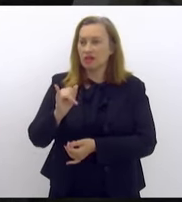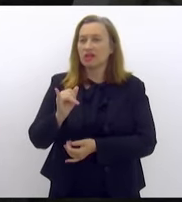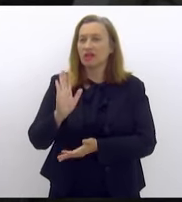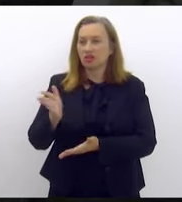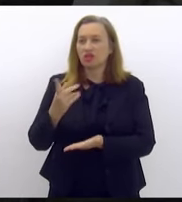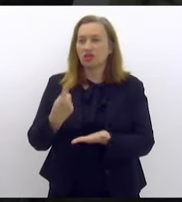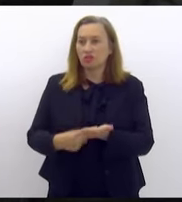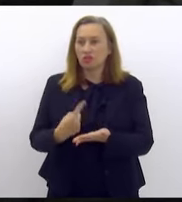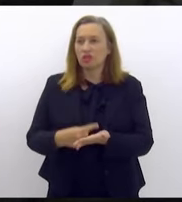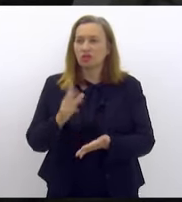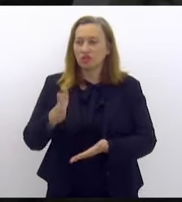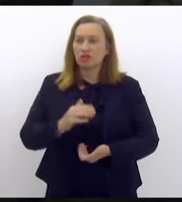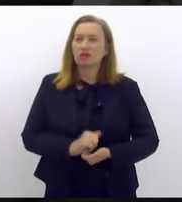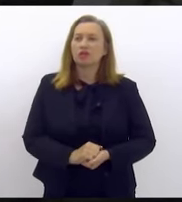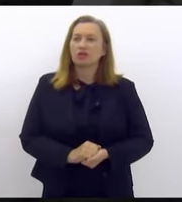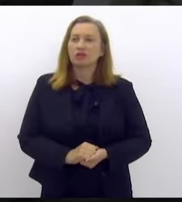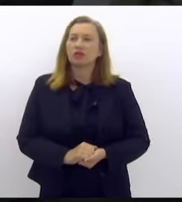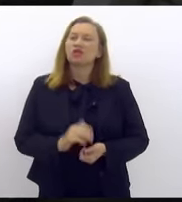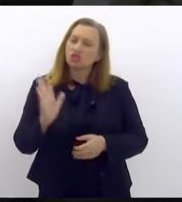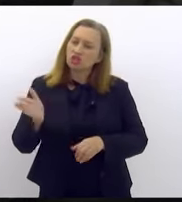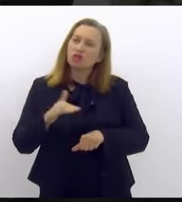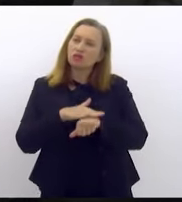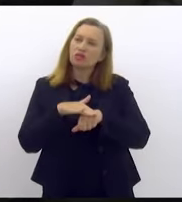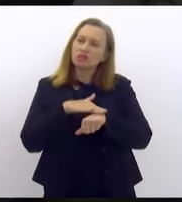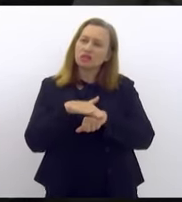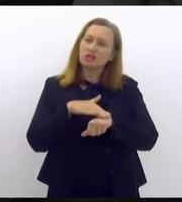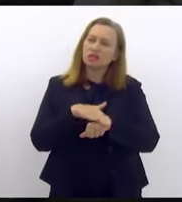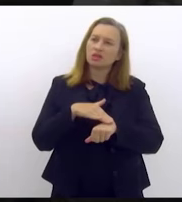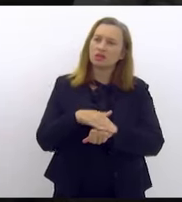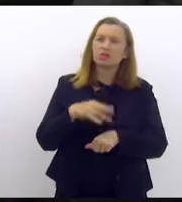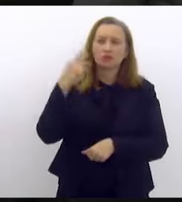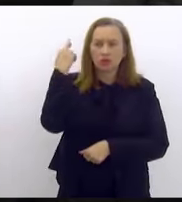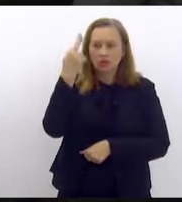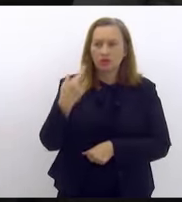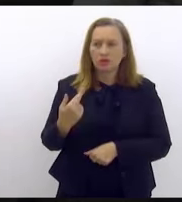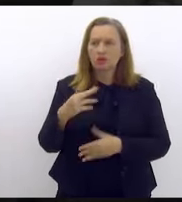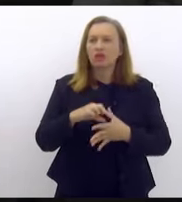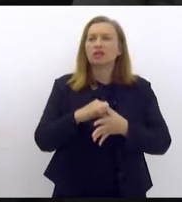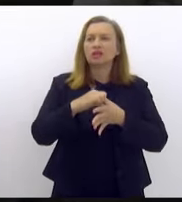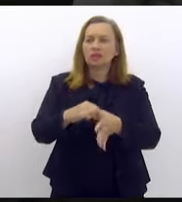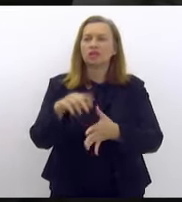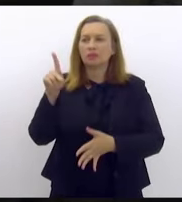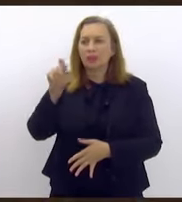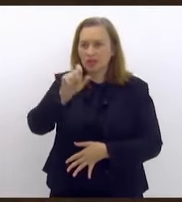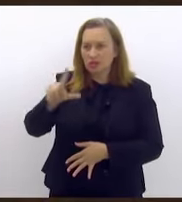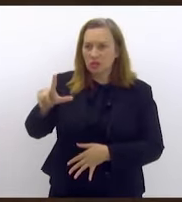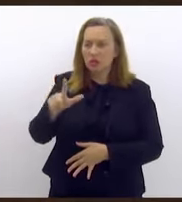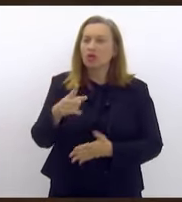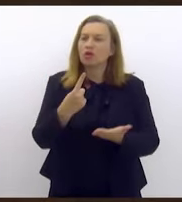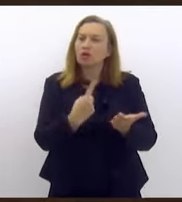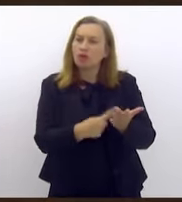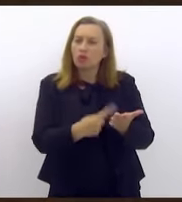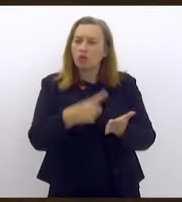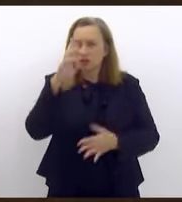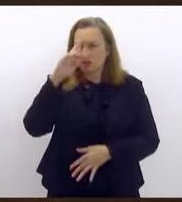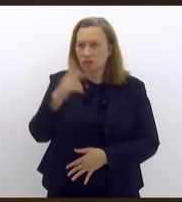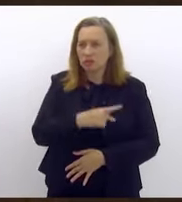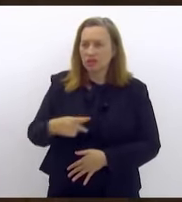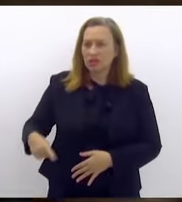acordo, presidente. A gente conversando aqui com a autora e com a liderança do PSOL, a gente chegou num acordo, presidente,